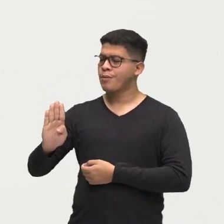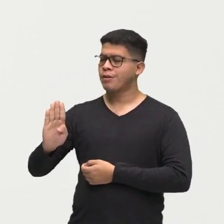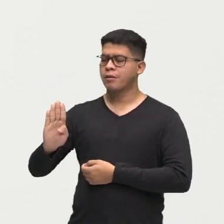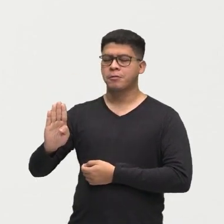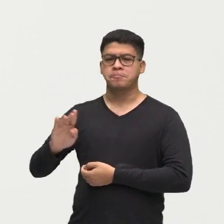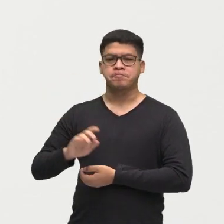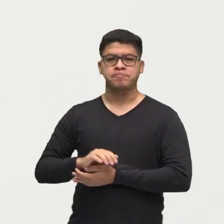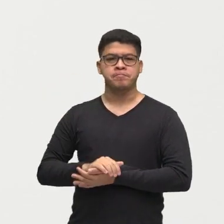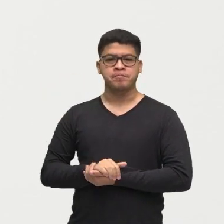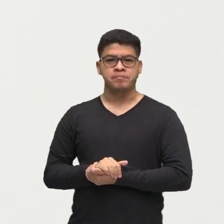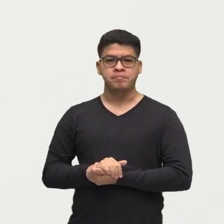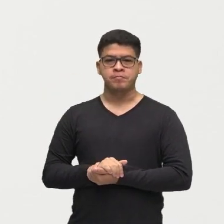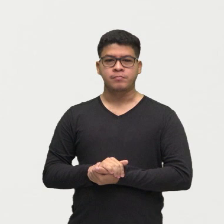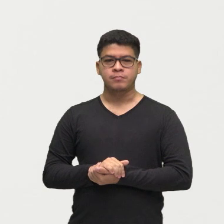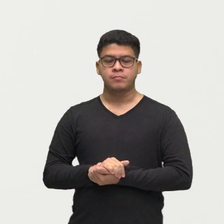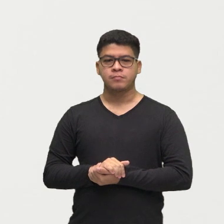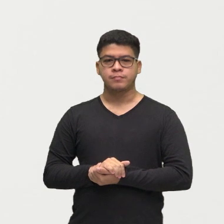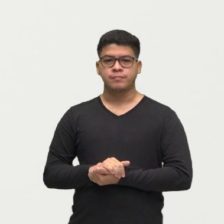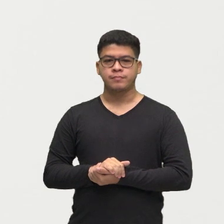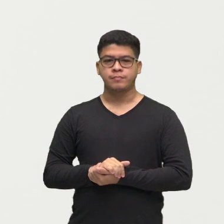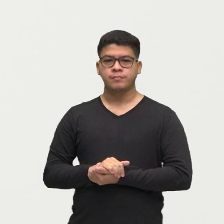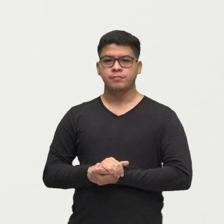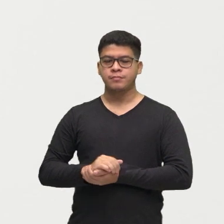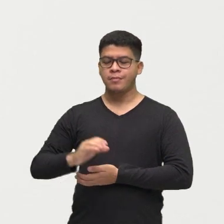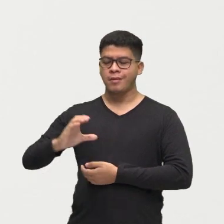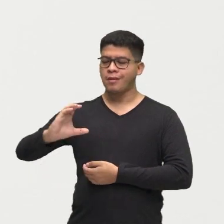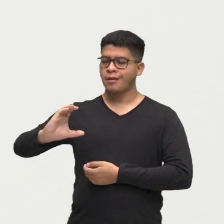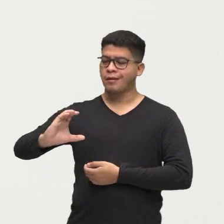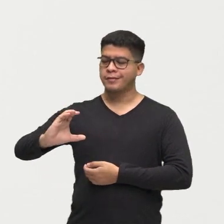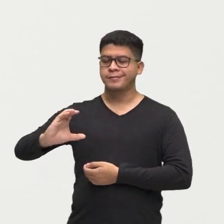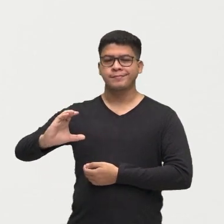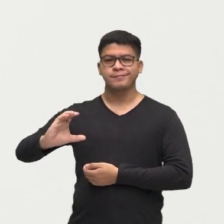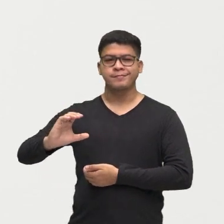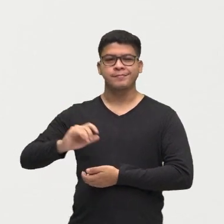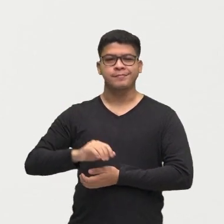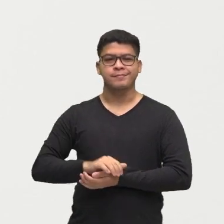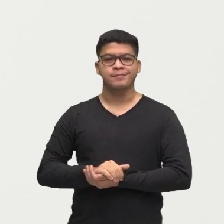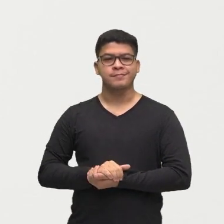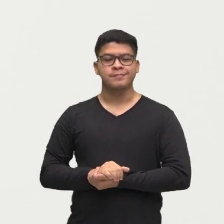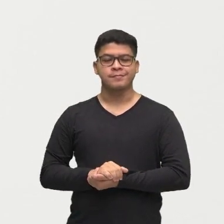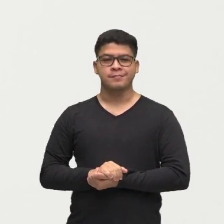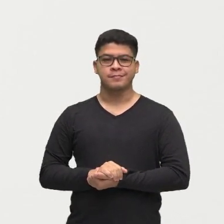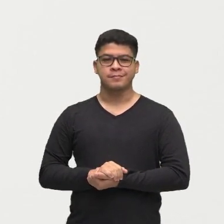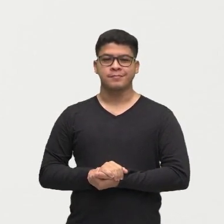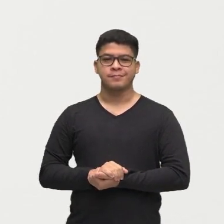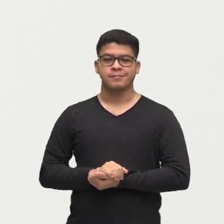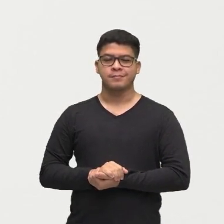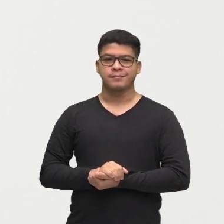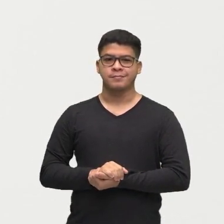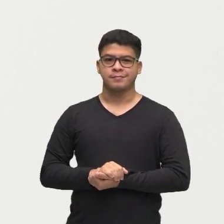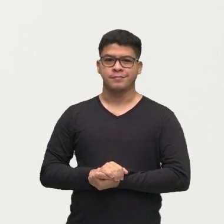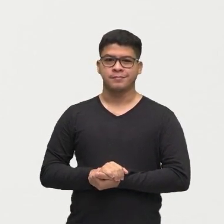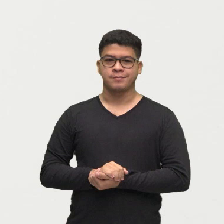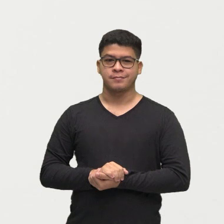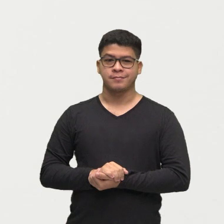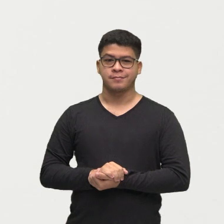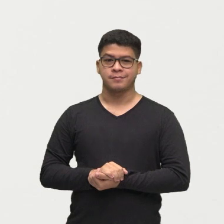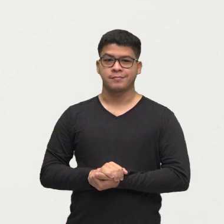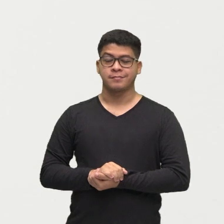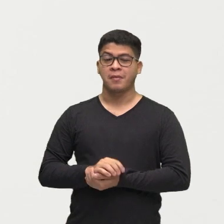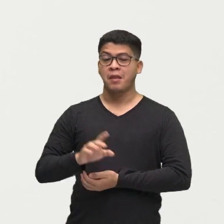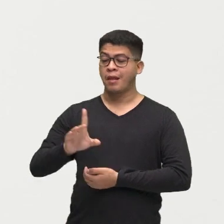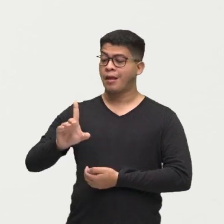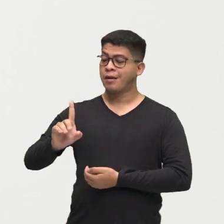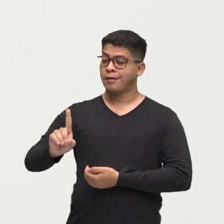Verde, Álvares de Azevedo e Castro Alves; C, Eça de Queiroz, Camilo Castelo Branco e Vitor Hugo;